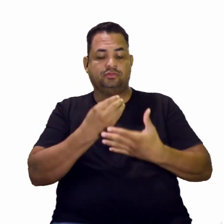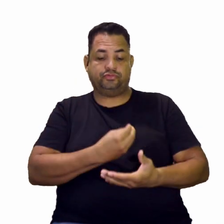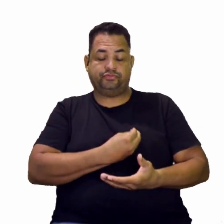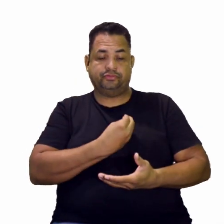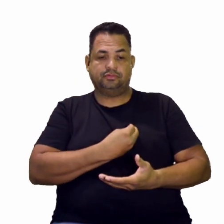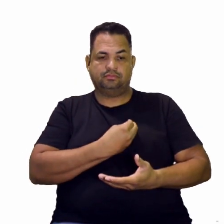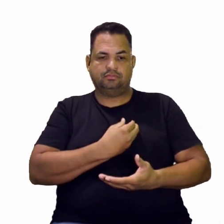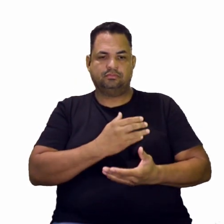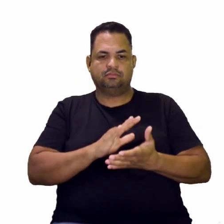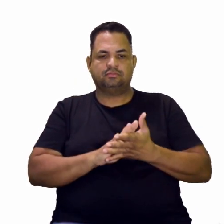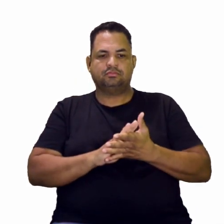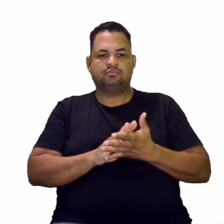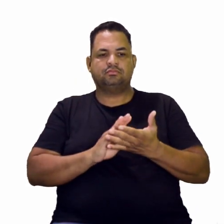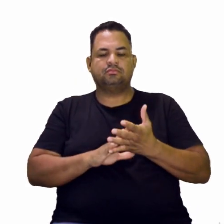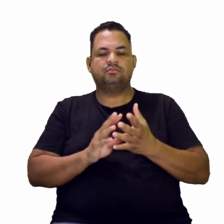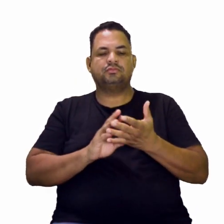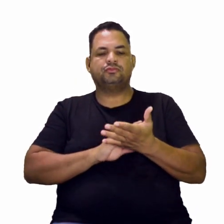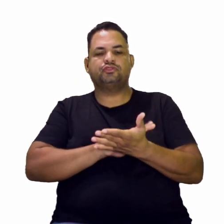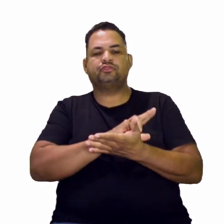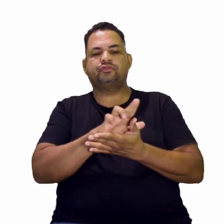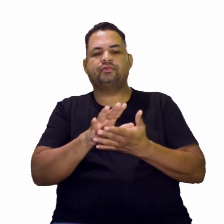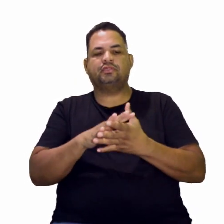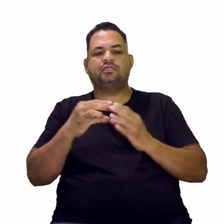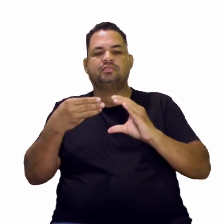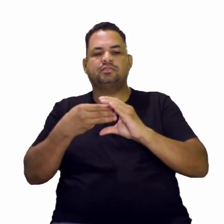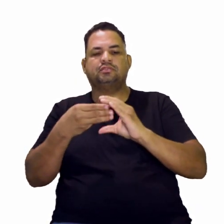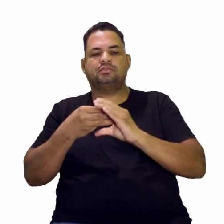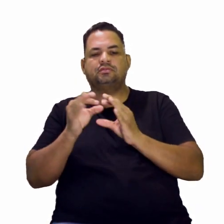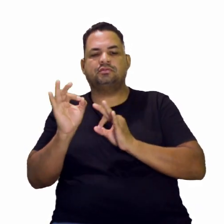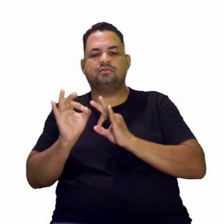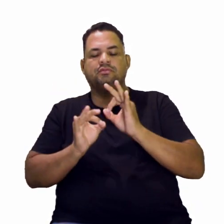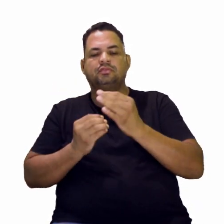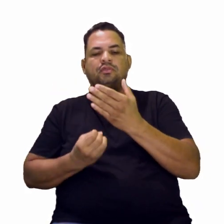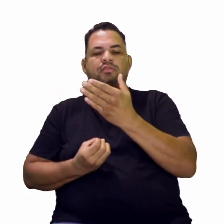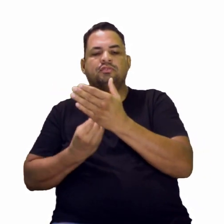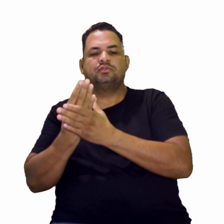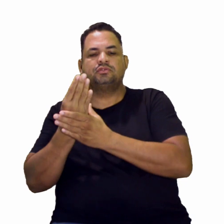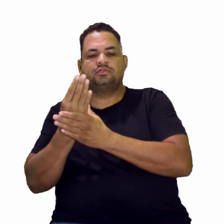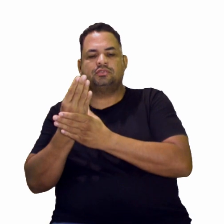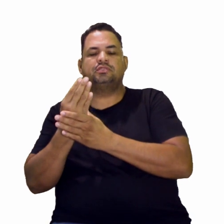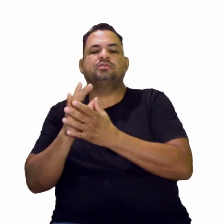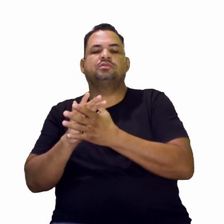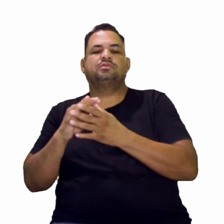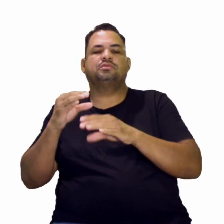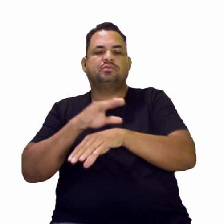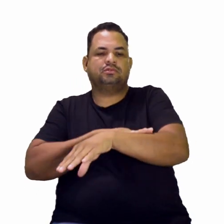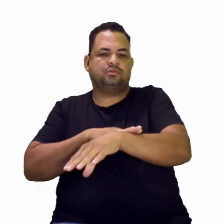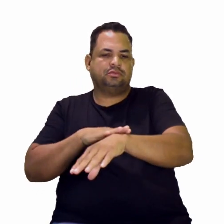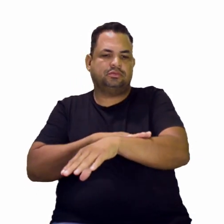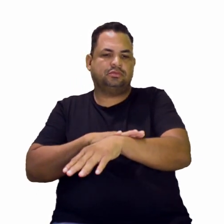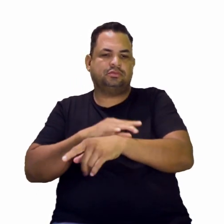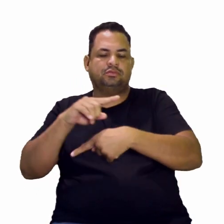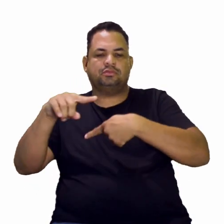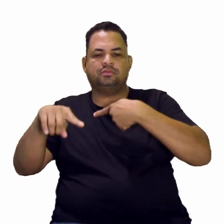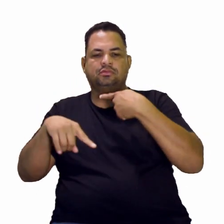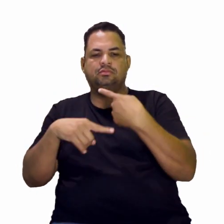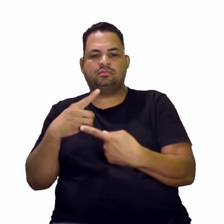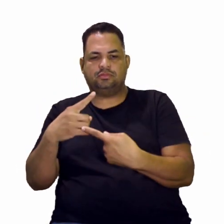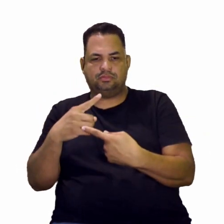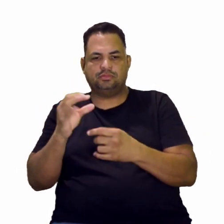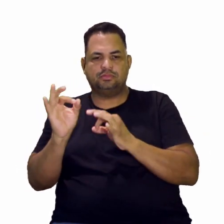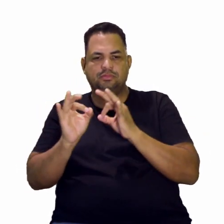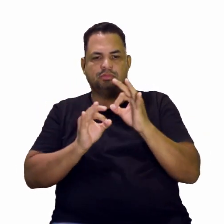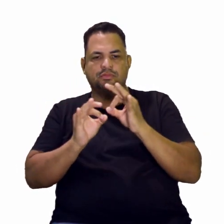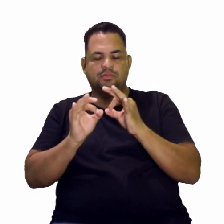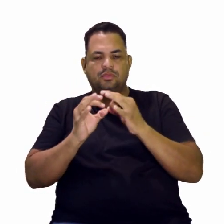pessoal? Várias células vão formar tecidos, que por sua vez vão formar